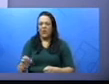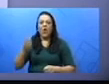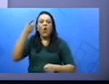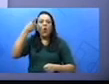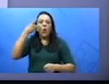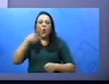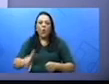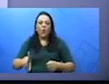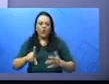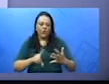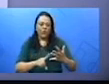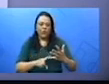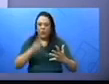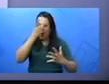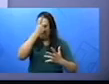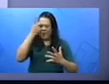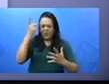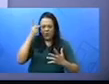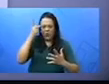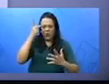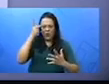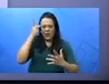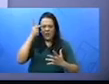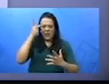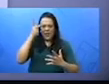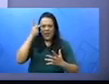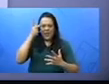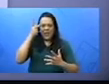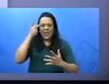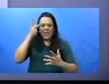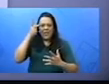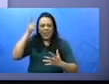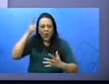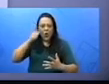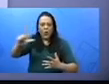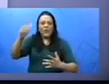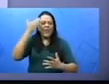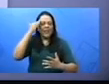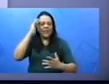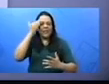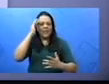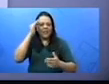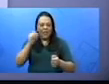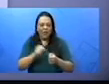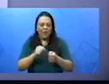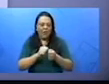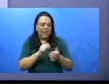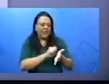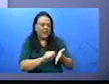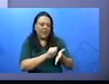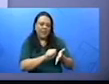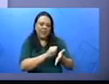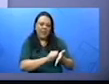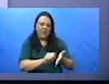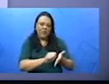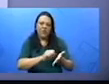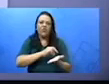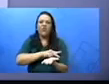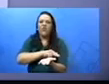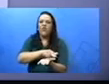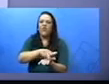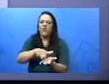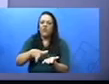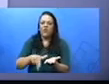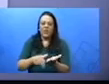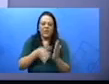Alguém proficiente é capaz de entender e elaborar textos de diferentes tipos, como mensagens,